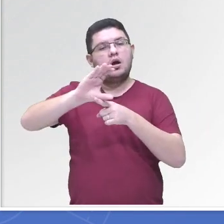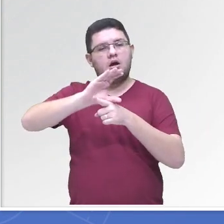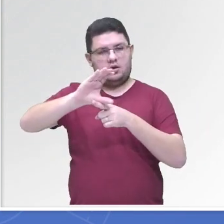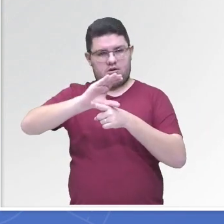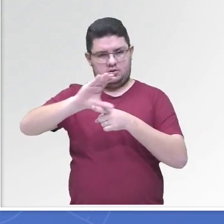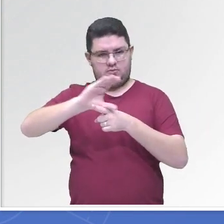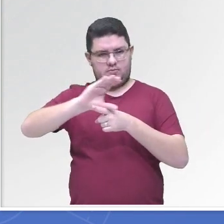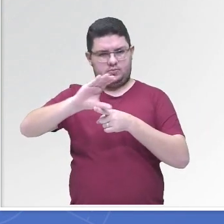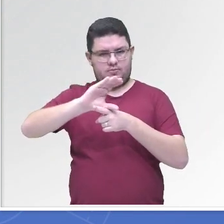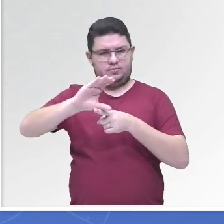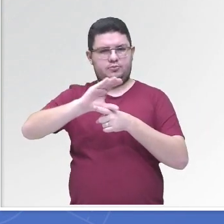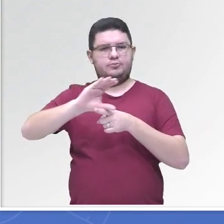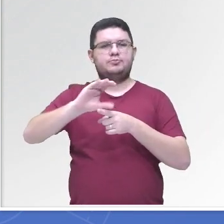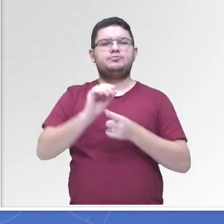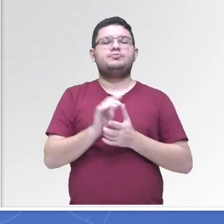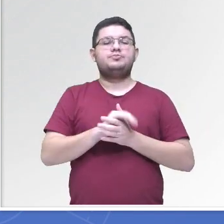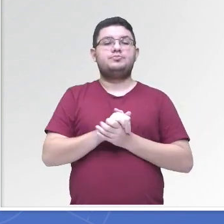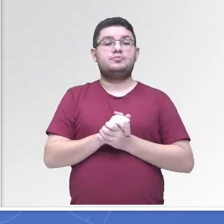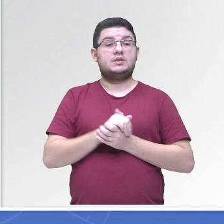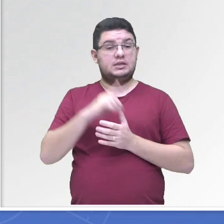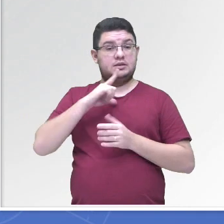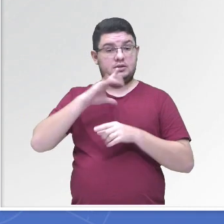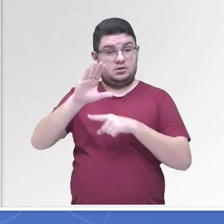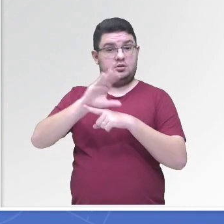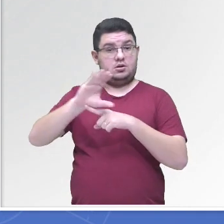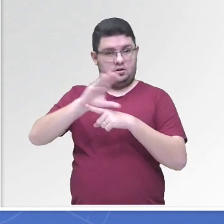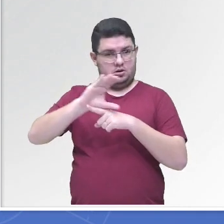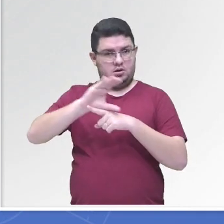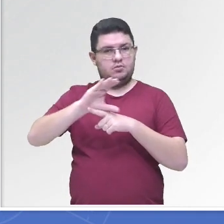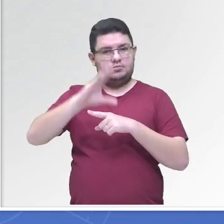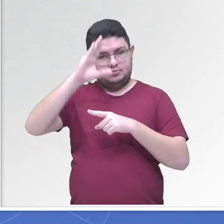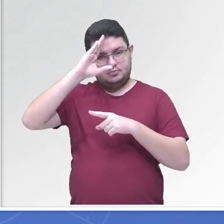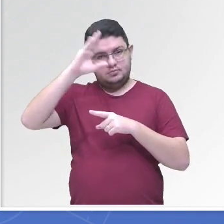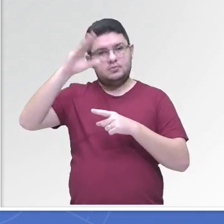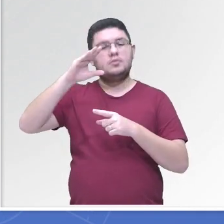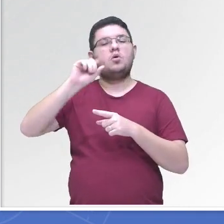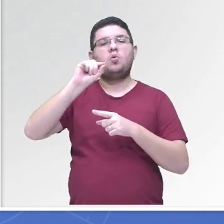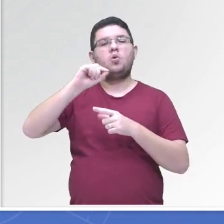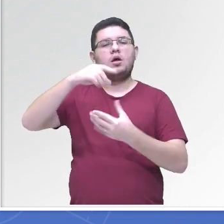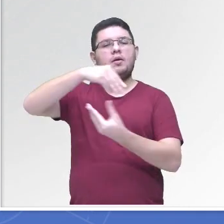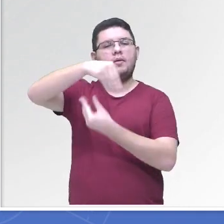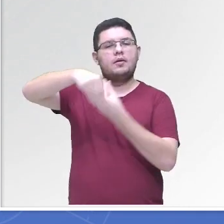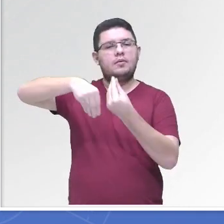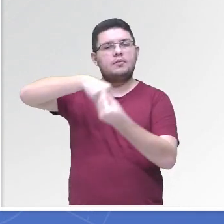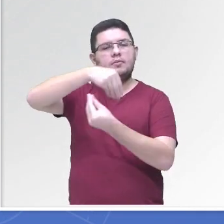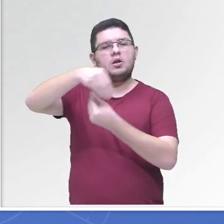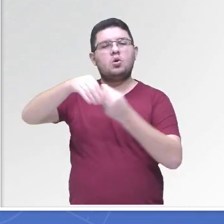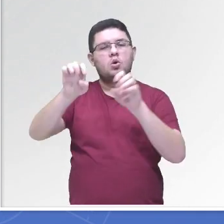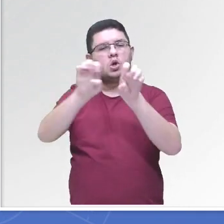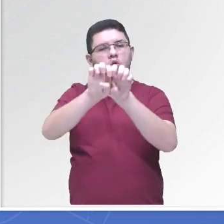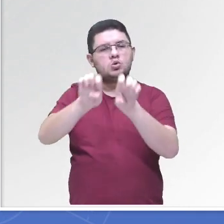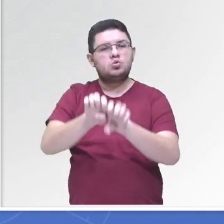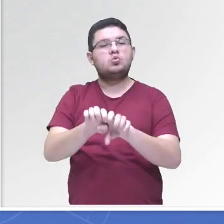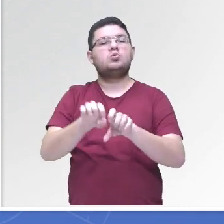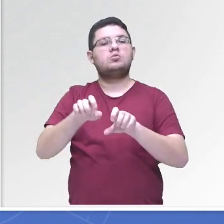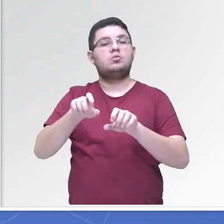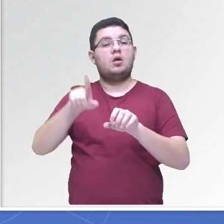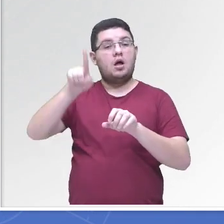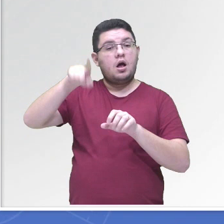tá? Compostos que tenham o elemento carbono na sua composição, esses compostos são chamados